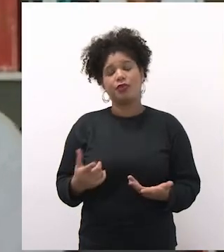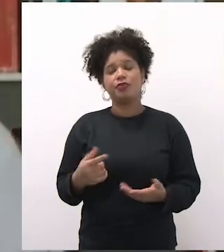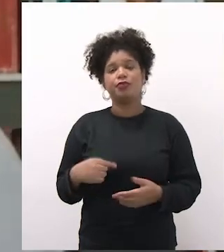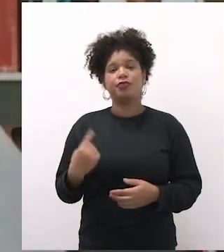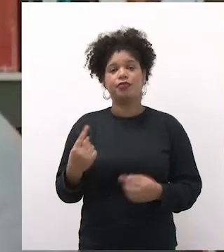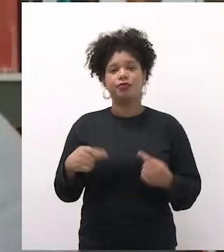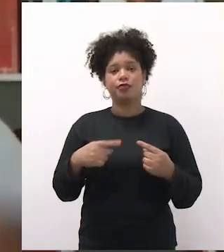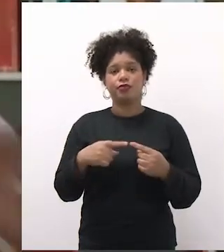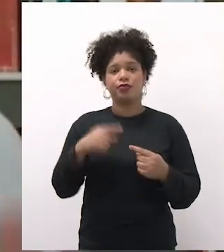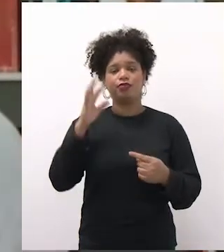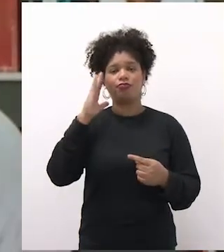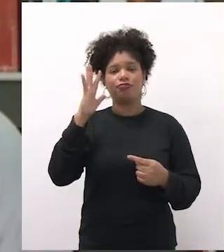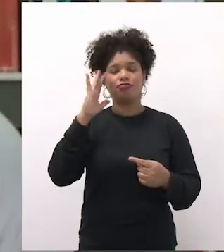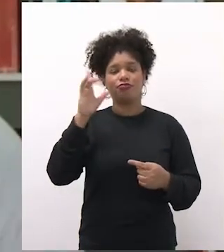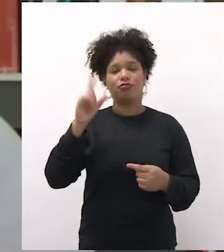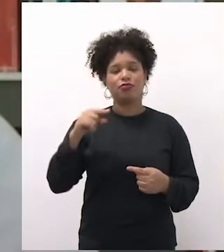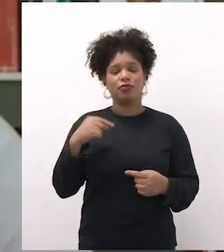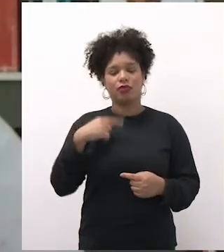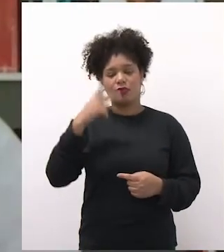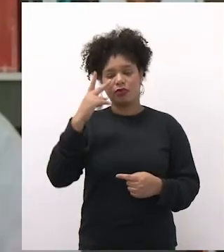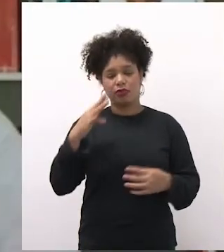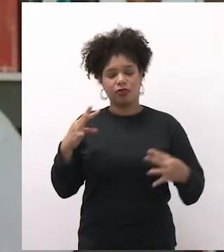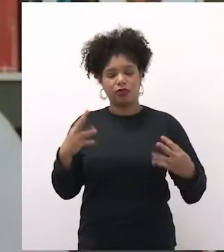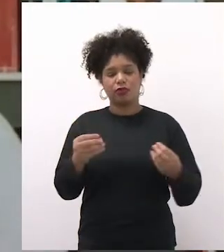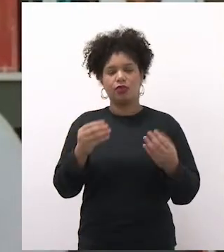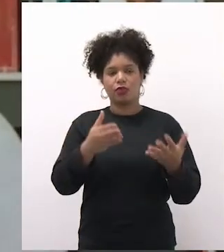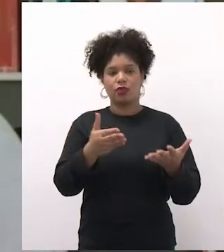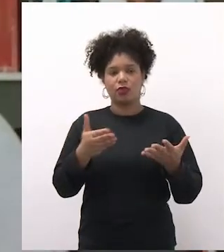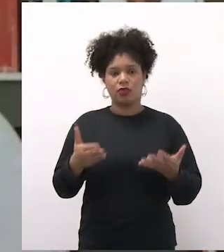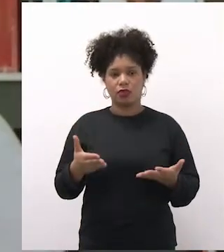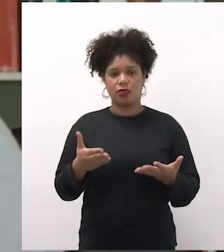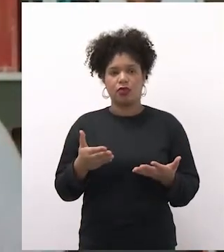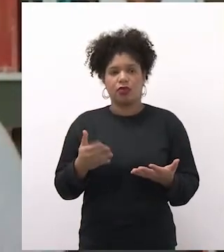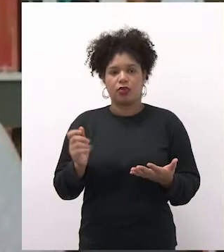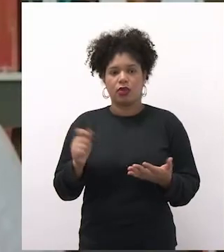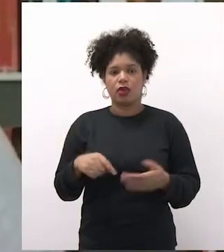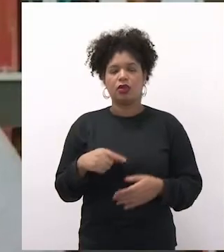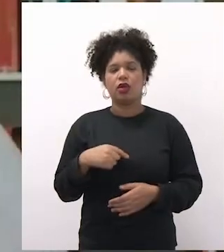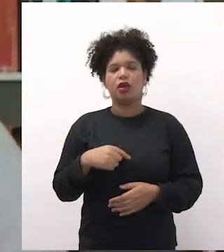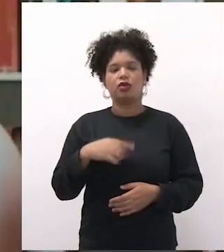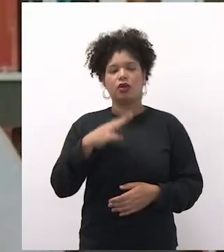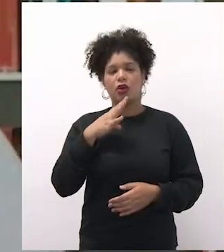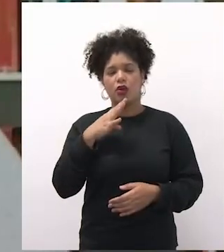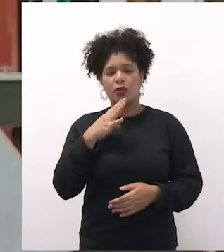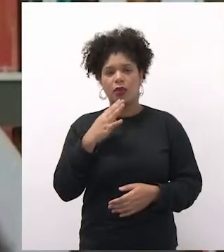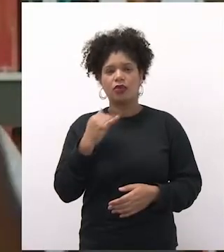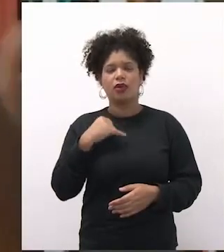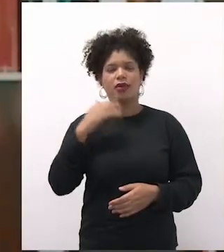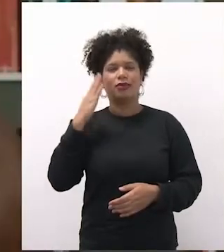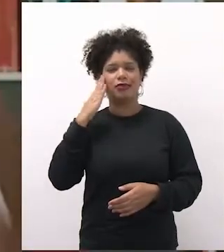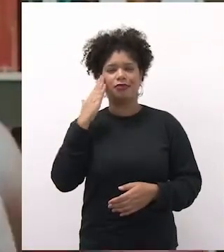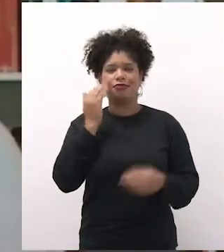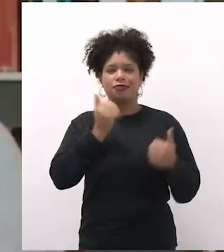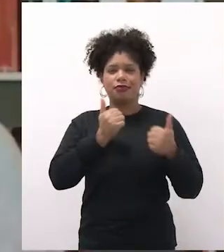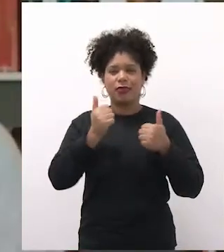filosofia, exatamente, de você trazer as pessoas que já tenham conhecimento sobre a causa, pessoas que queiram